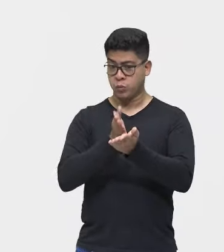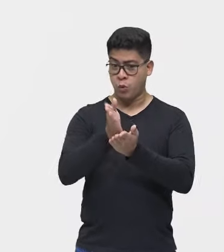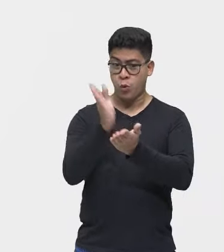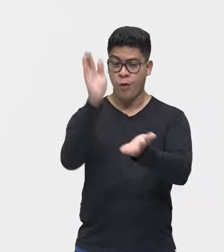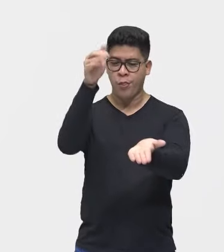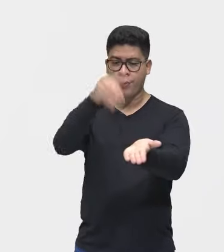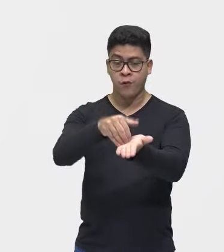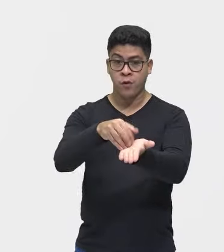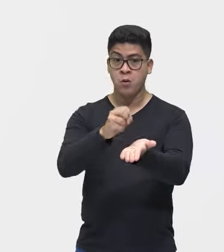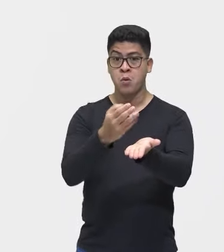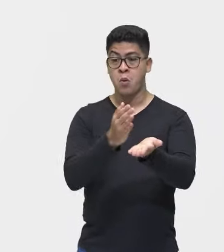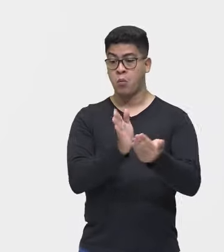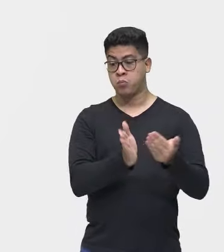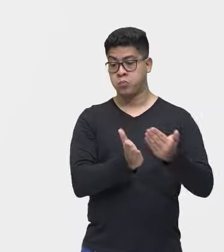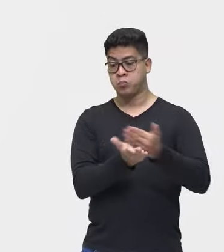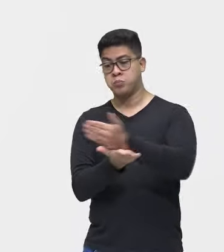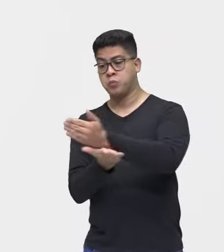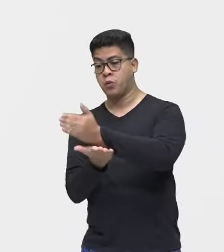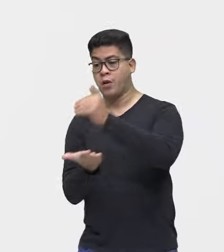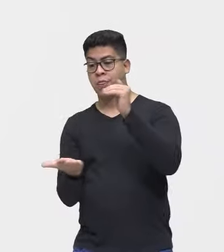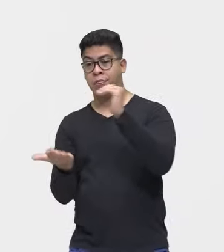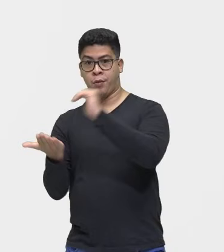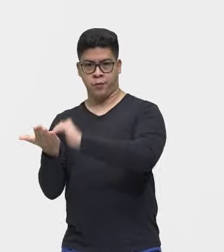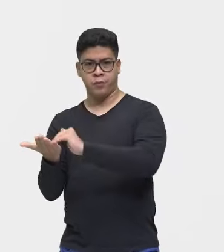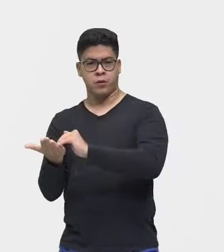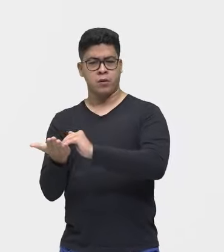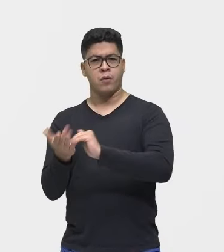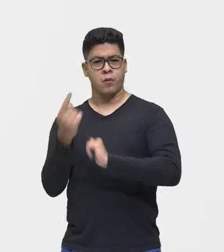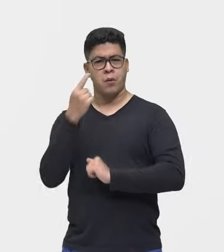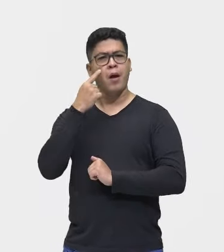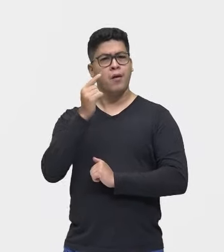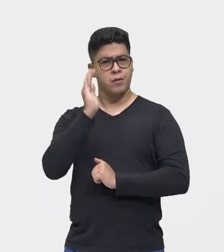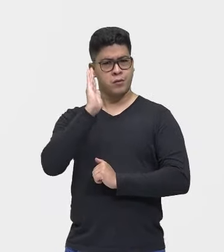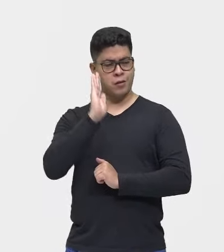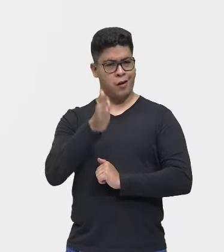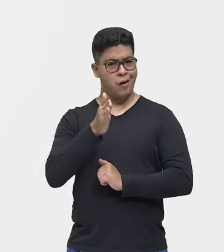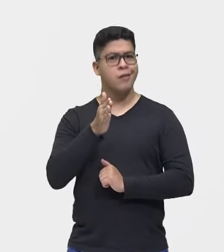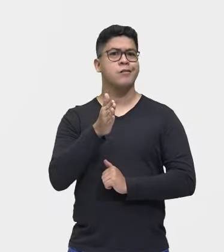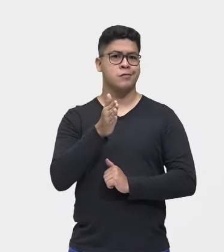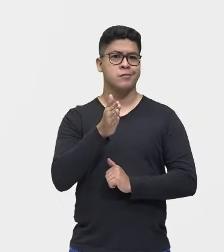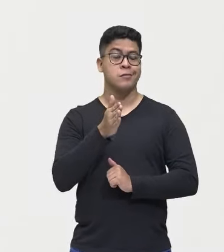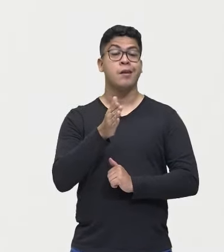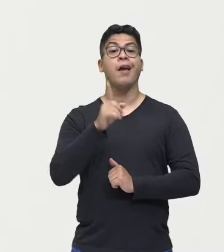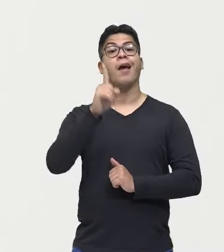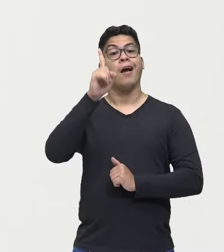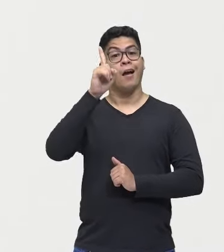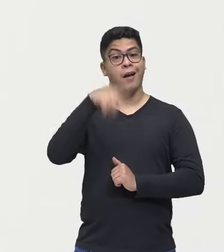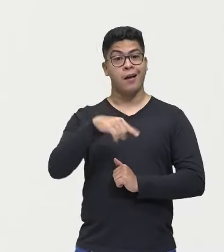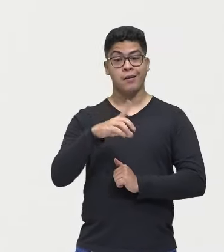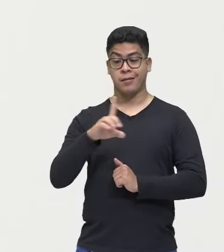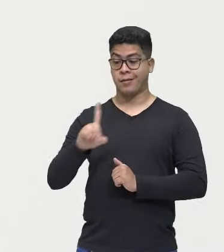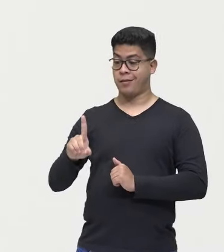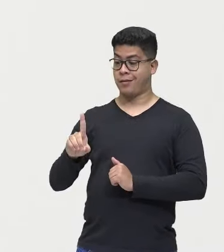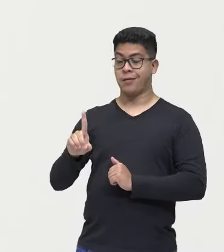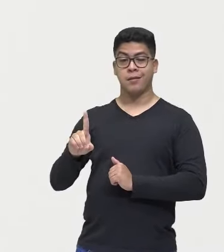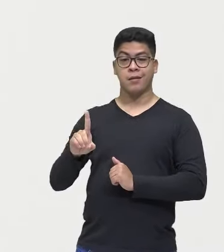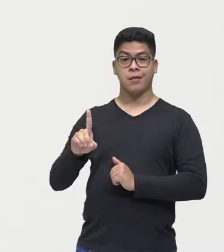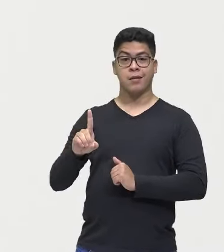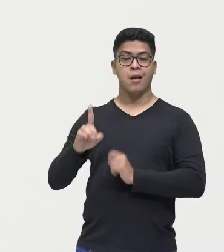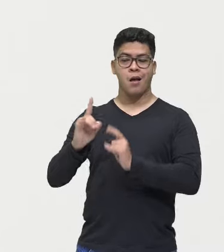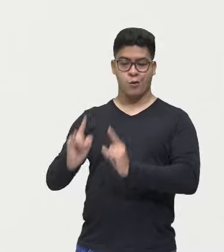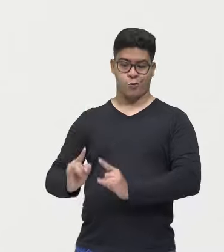na vertical e na horizontal. E vocês viram qual é a peça? É o qual? A torre. Para confirmar,